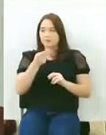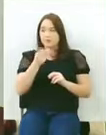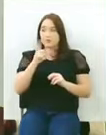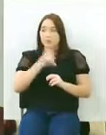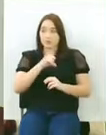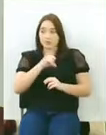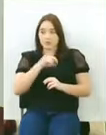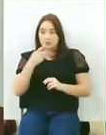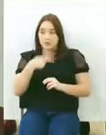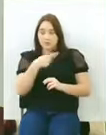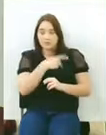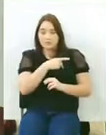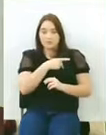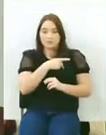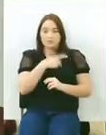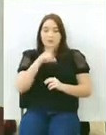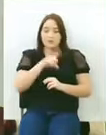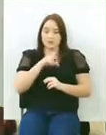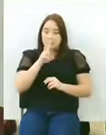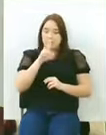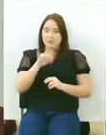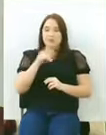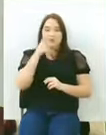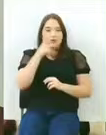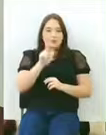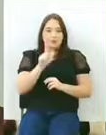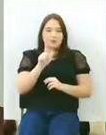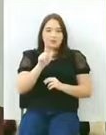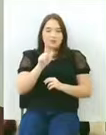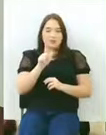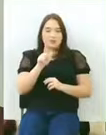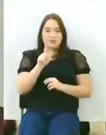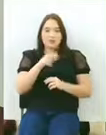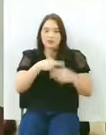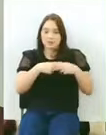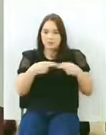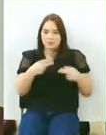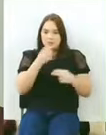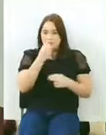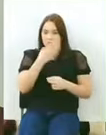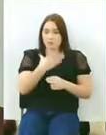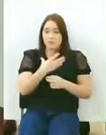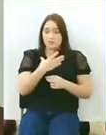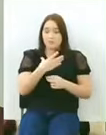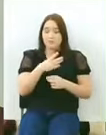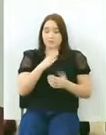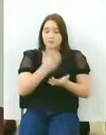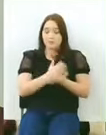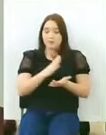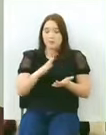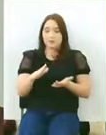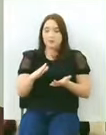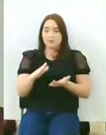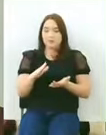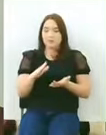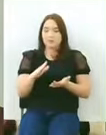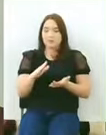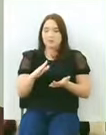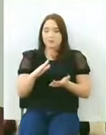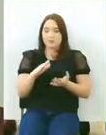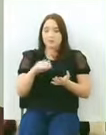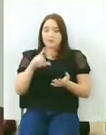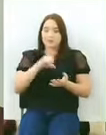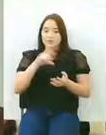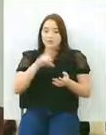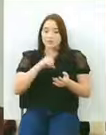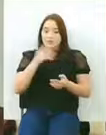vai aparecer, e há recompensas. Mas eu queria finalizar trazendo